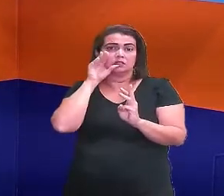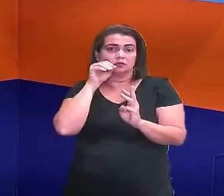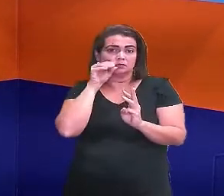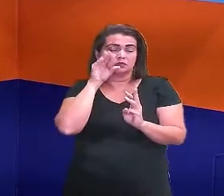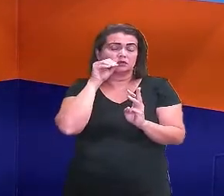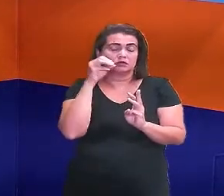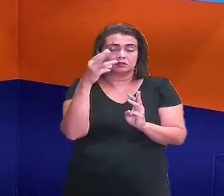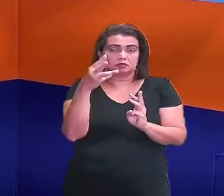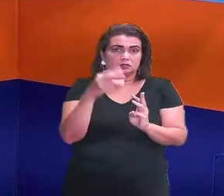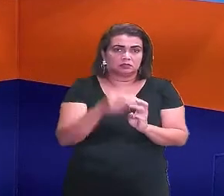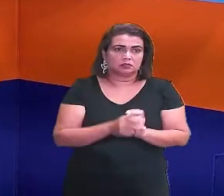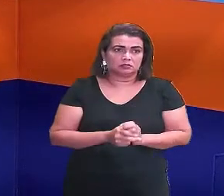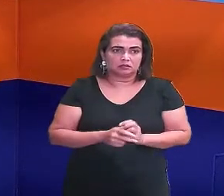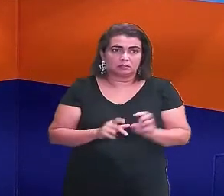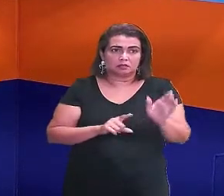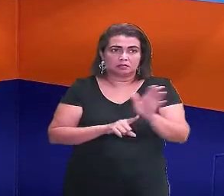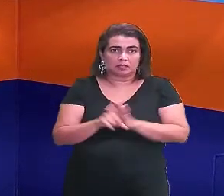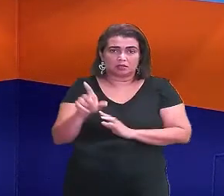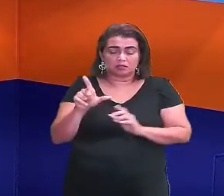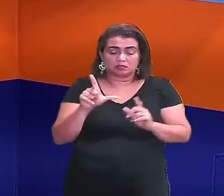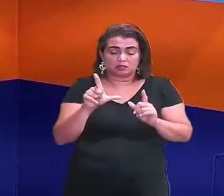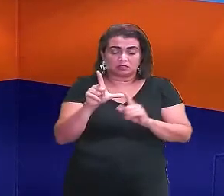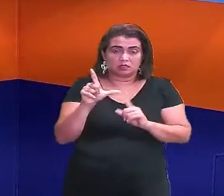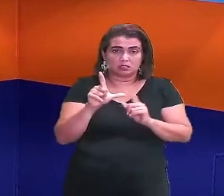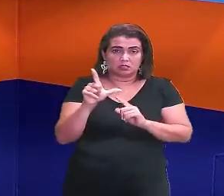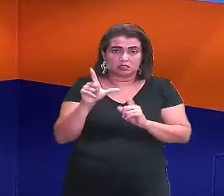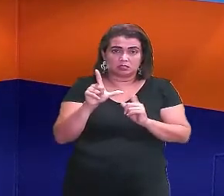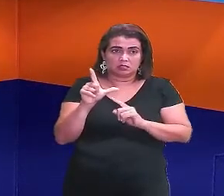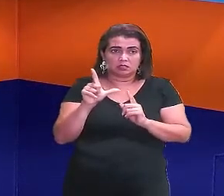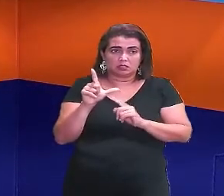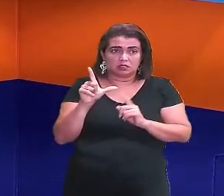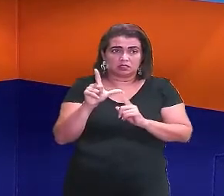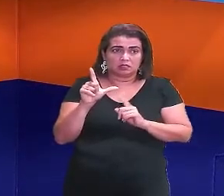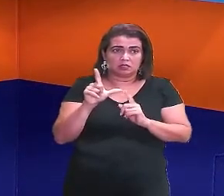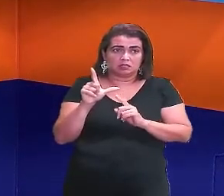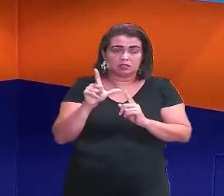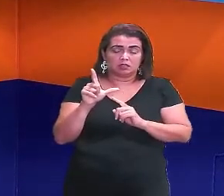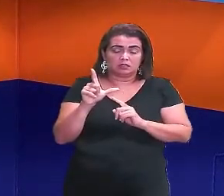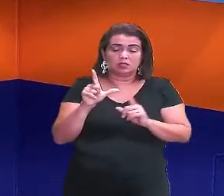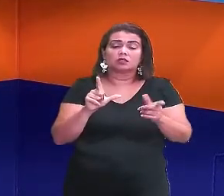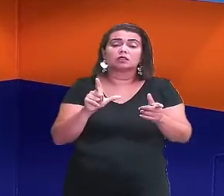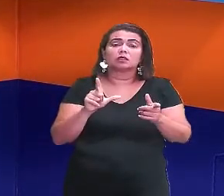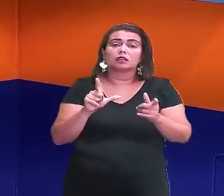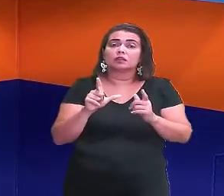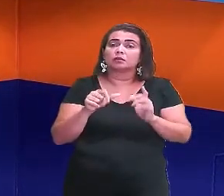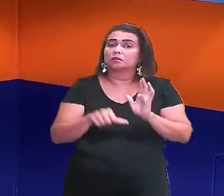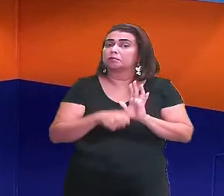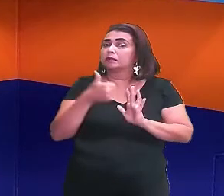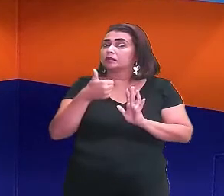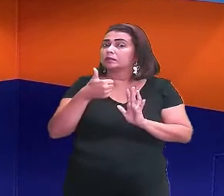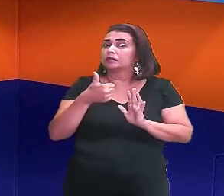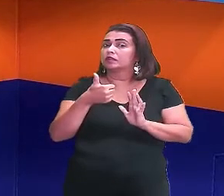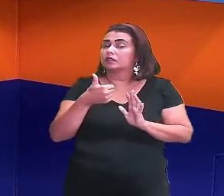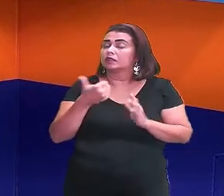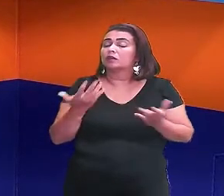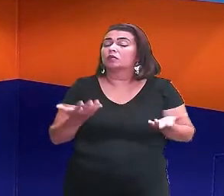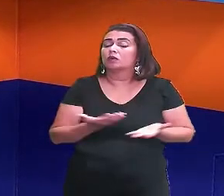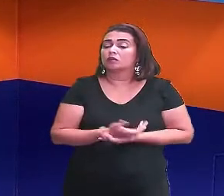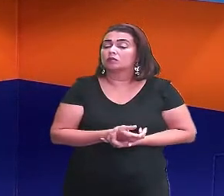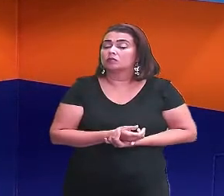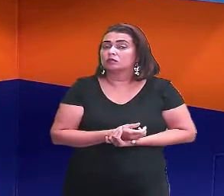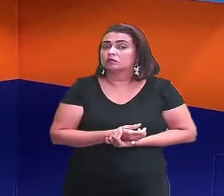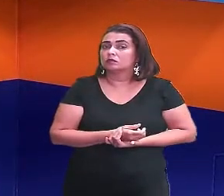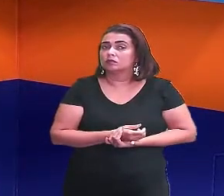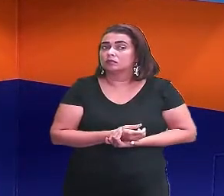qual é a primeira letra, para relembrar o alfabeto, qual é a primeira letra da palavra jacaré? Qual é,